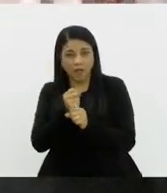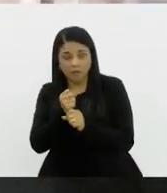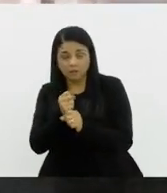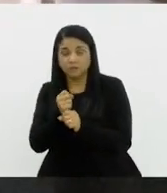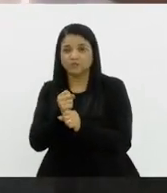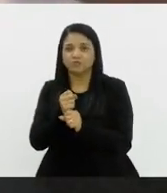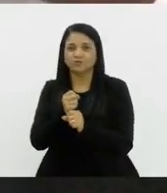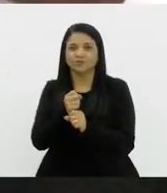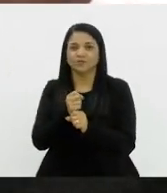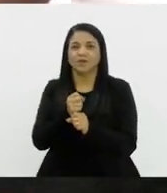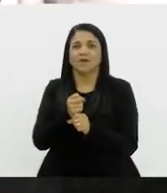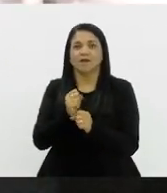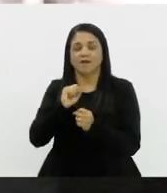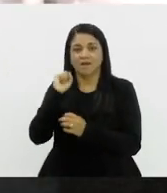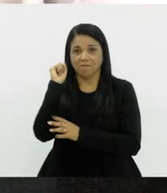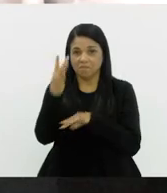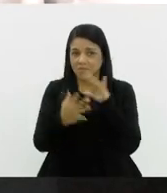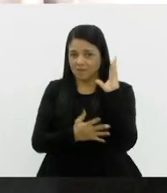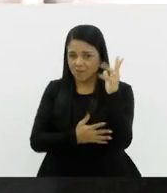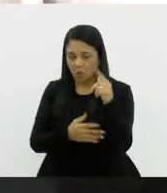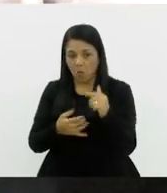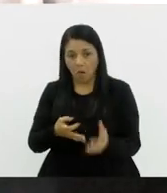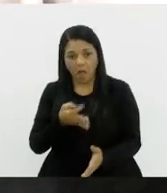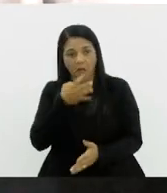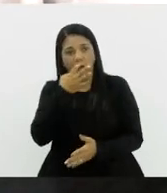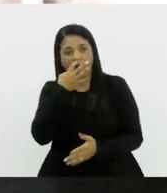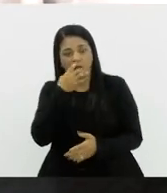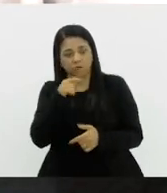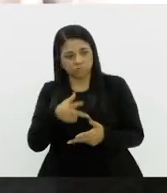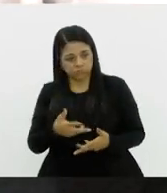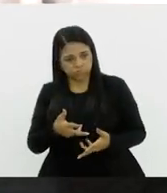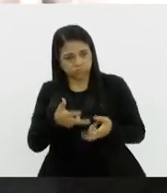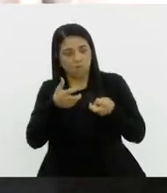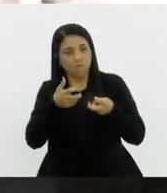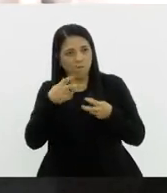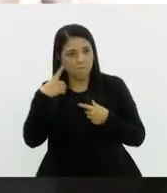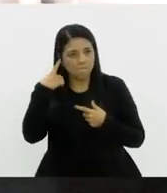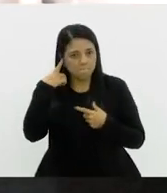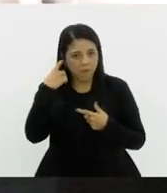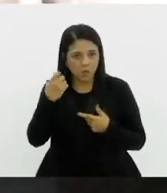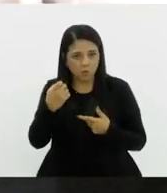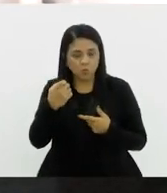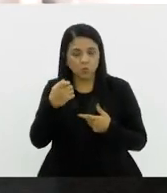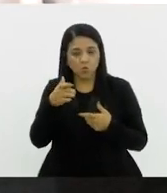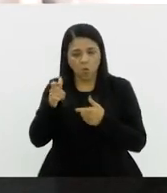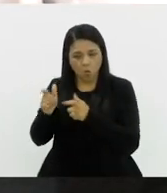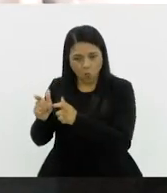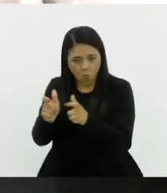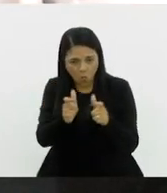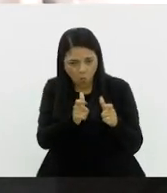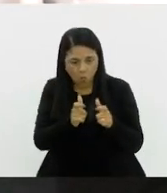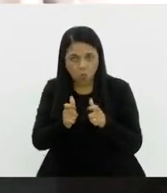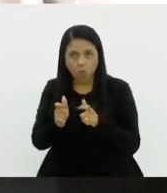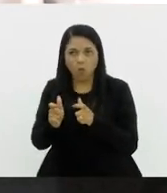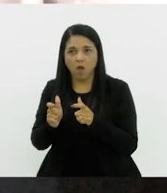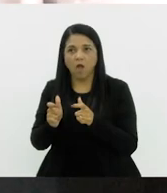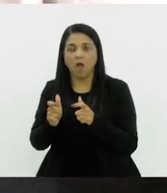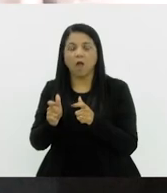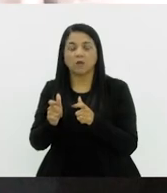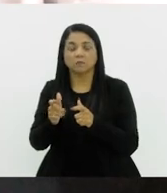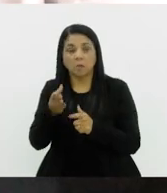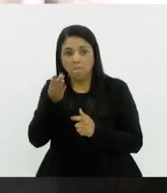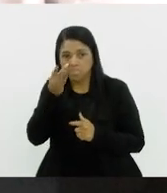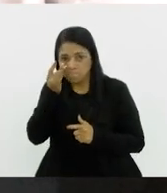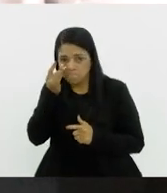com o que eu ouvi e com o que eu vi lá. O nível de barulho em alguns locais do Juá, que eu presenciei,